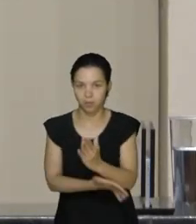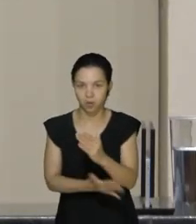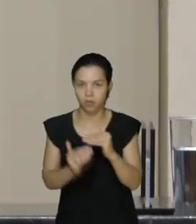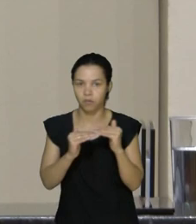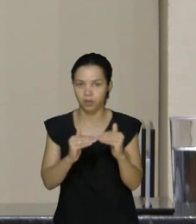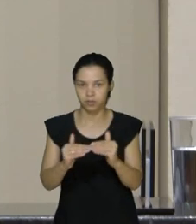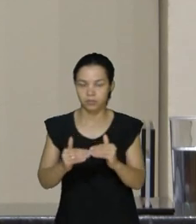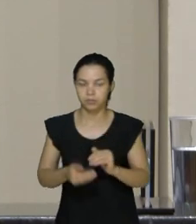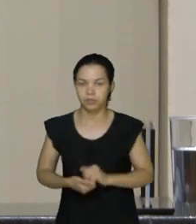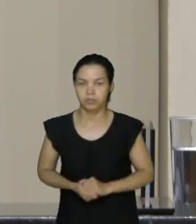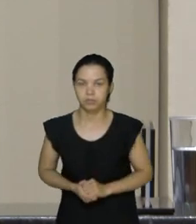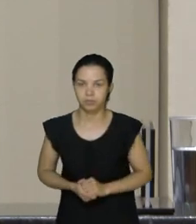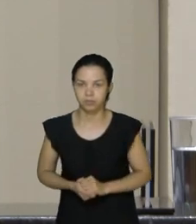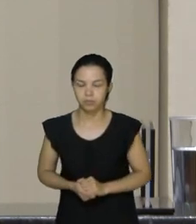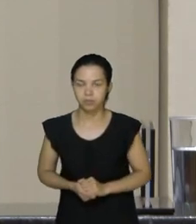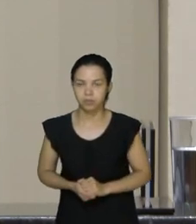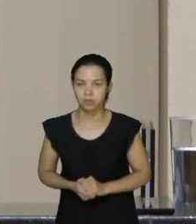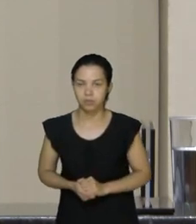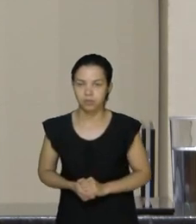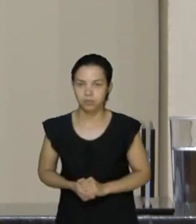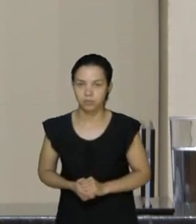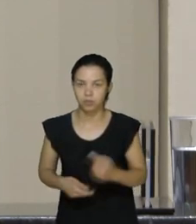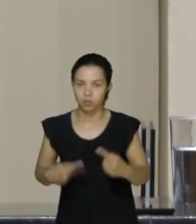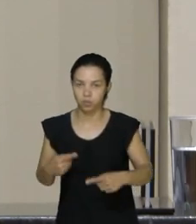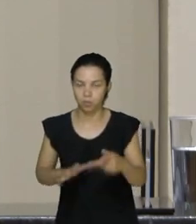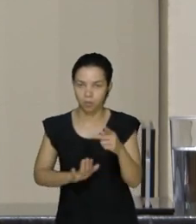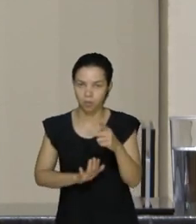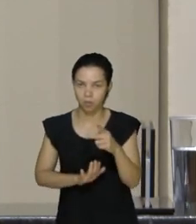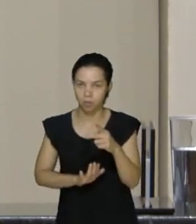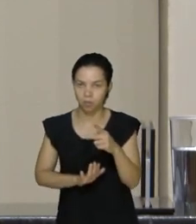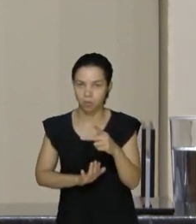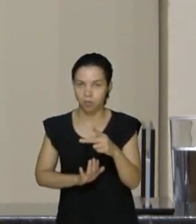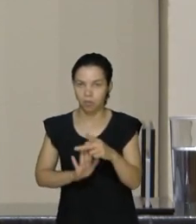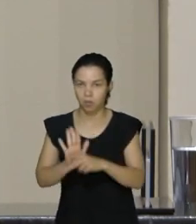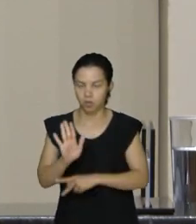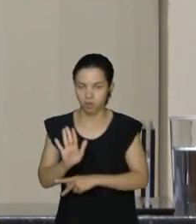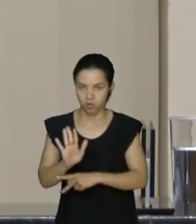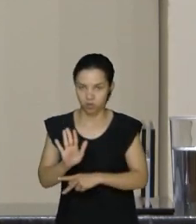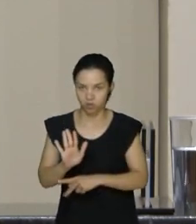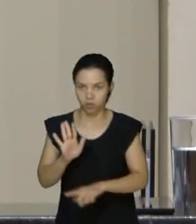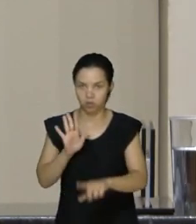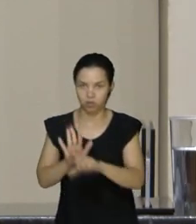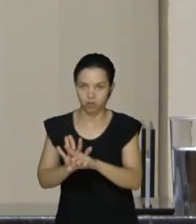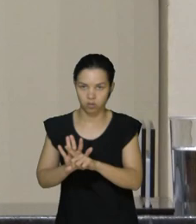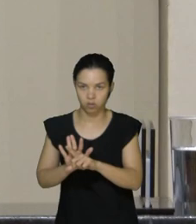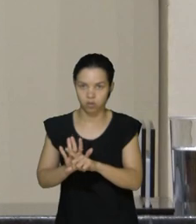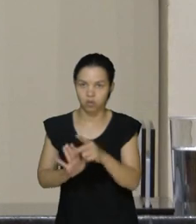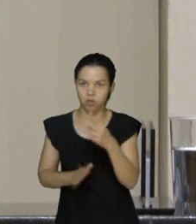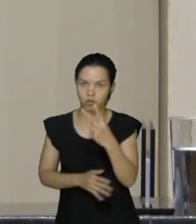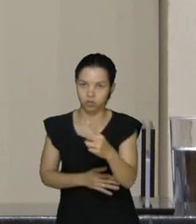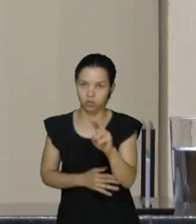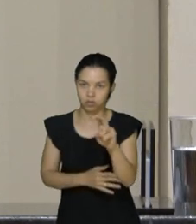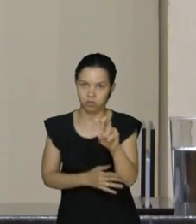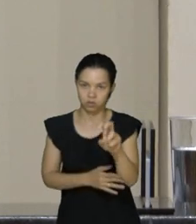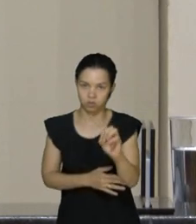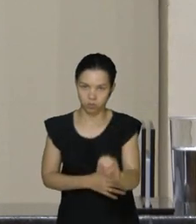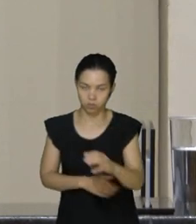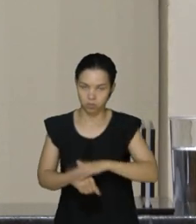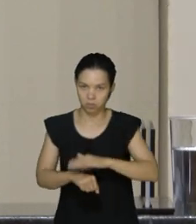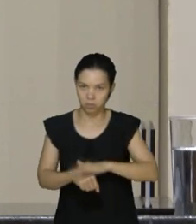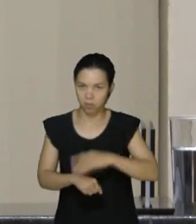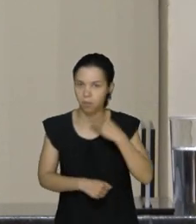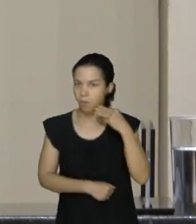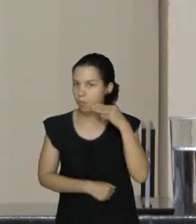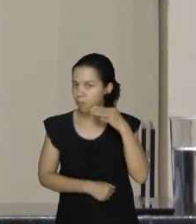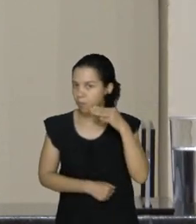unanimidade. Discussão e aprovação do turno único, em turno único do projeto de lei 250, a deputada Marlene